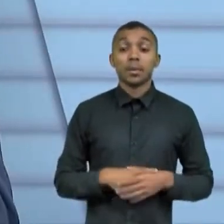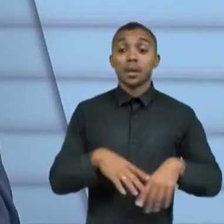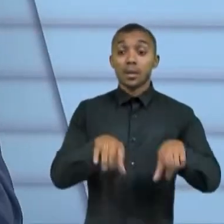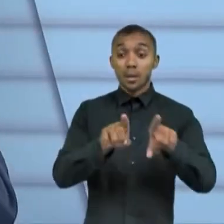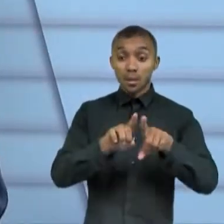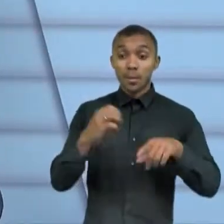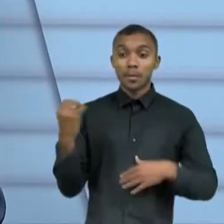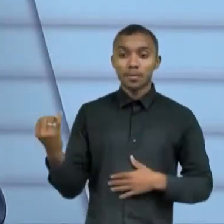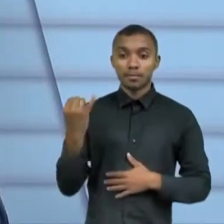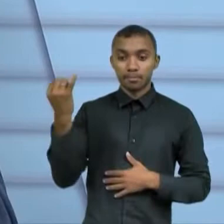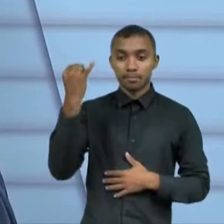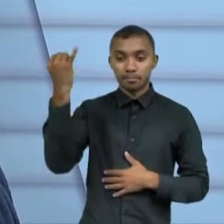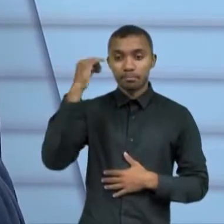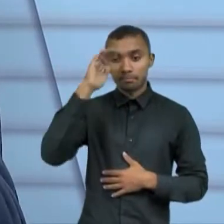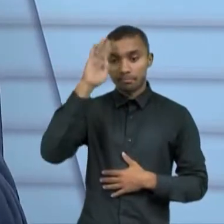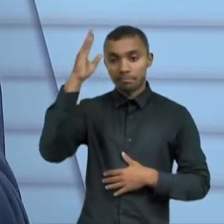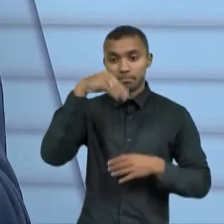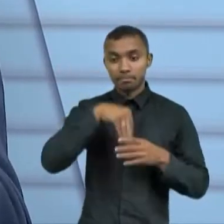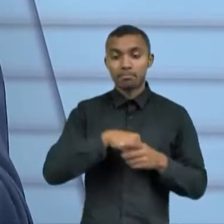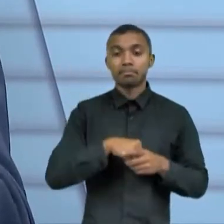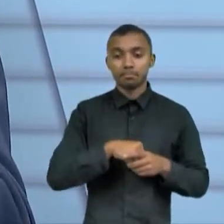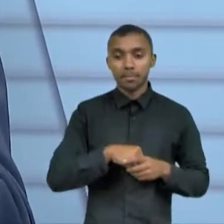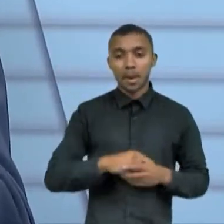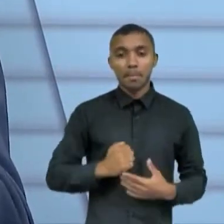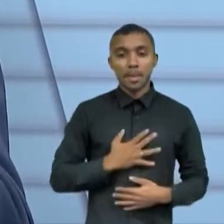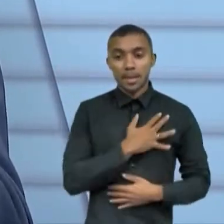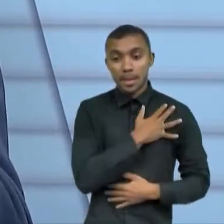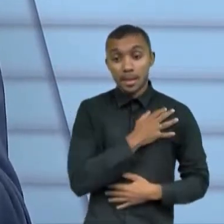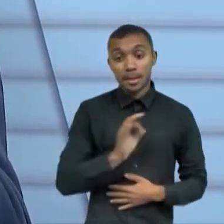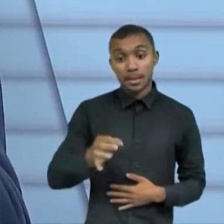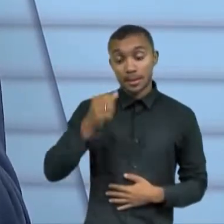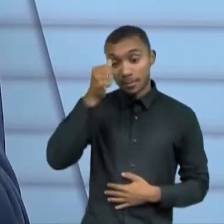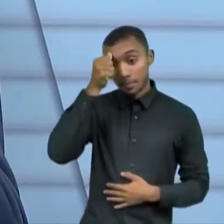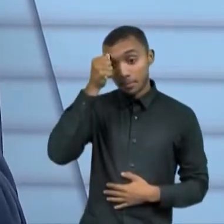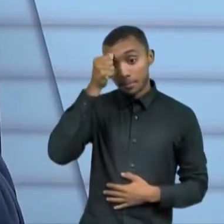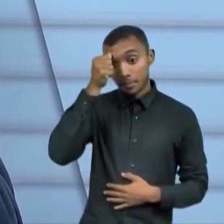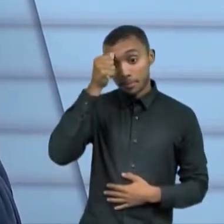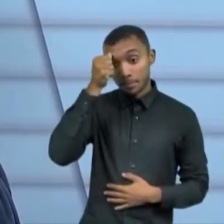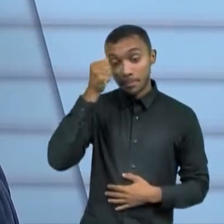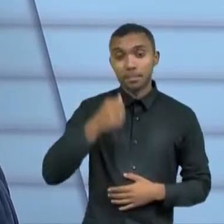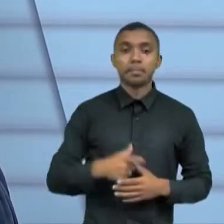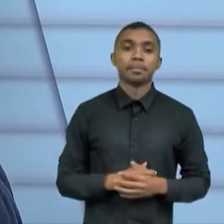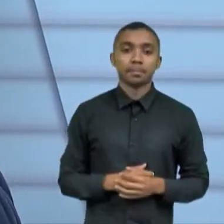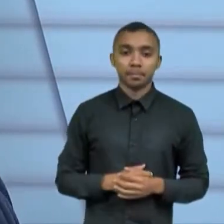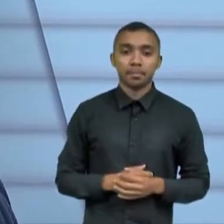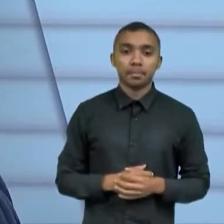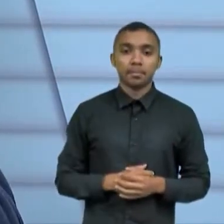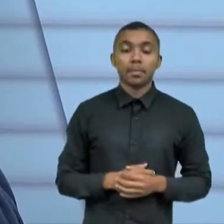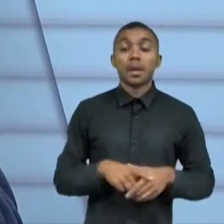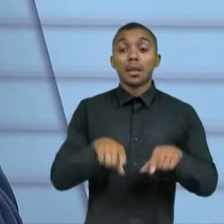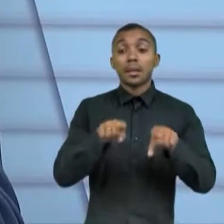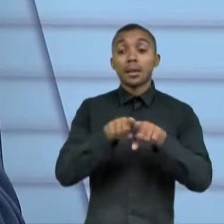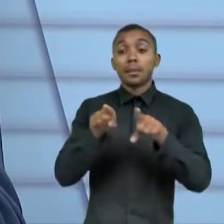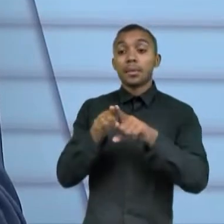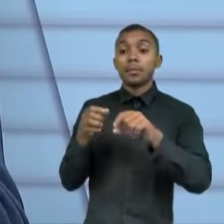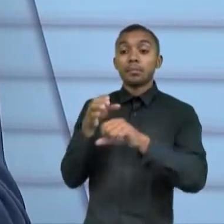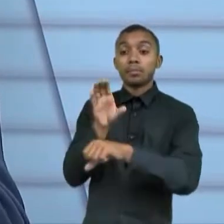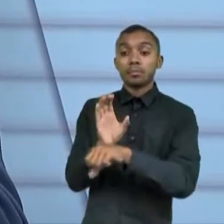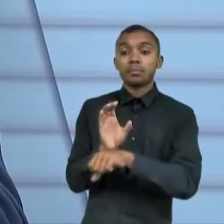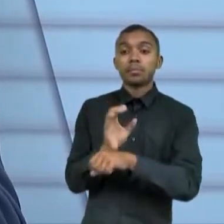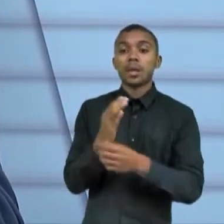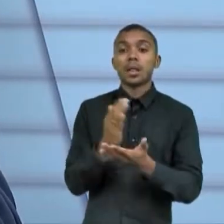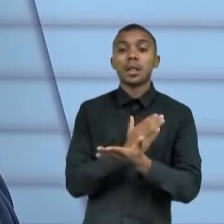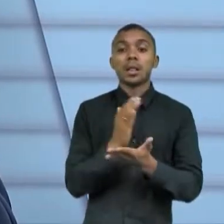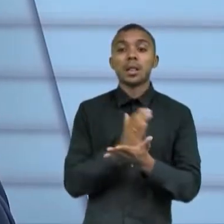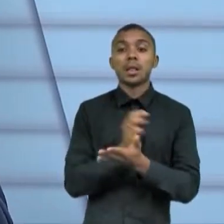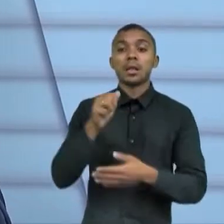importância política, inclusive militar, do Marechal Castelo Branco, e, recentemente, Arrancados da Terra. Também publicou Maísa,